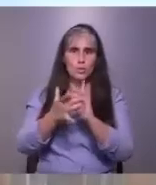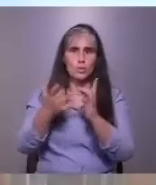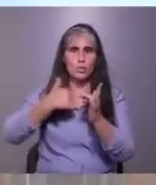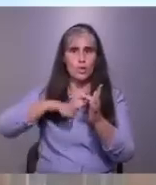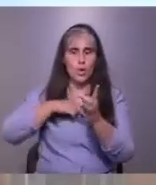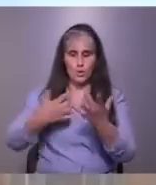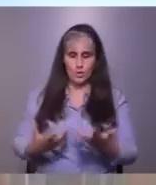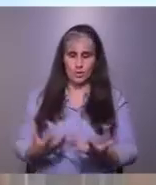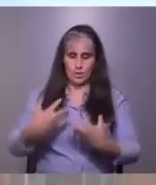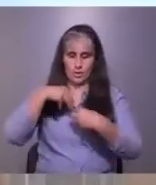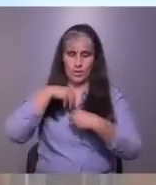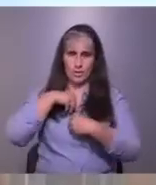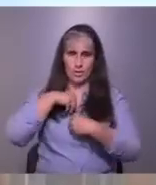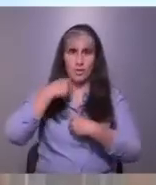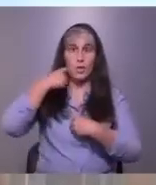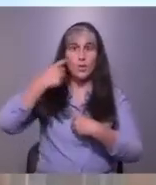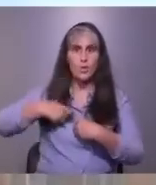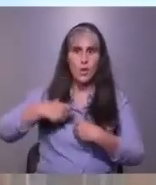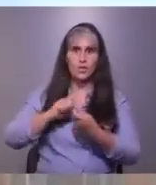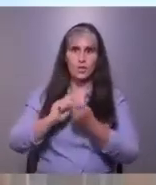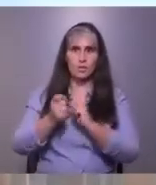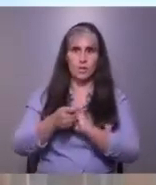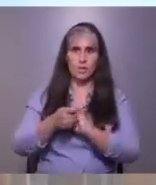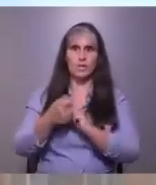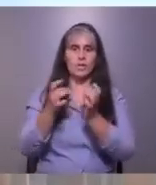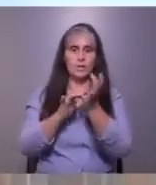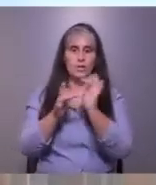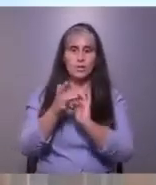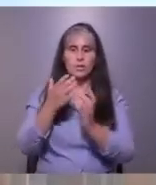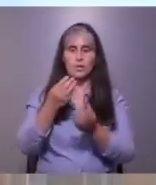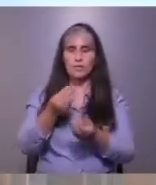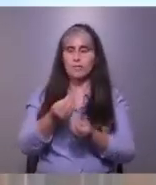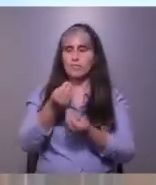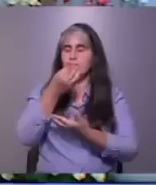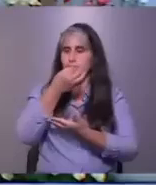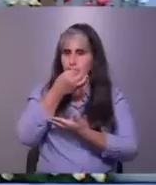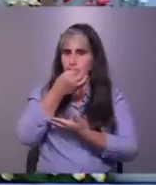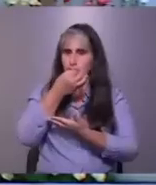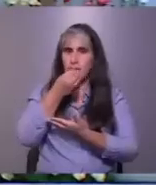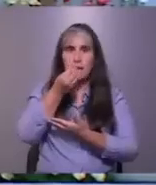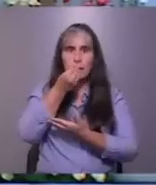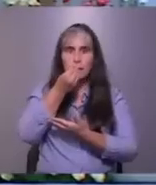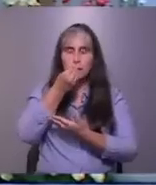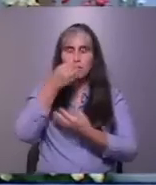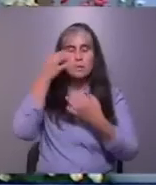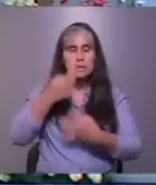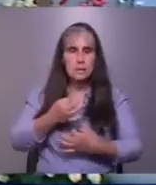é, comungar Jesus Cristo, recebê-lo como nosso alimento, é deixar-nos transformar